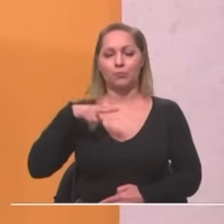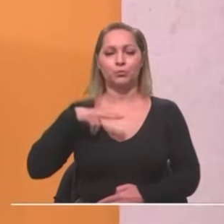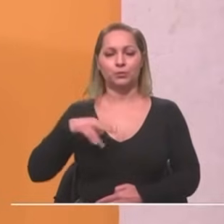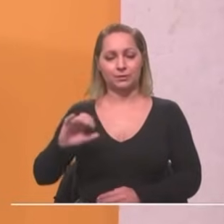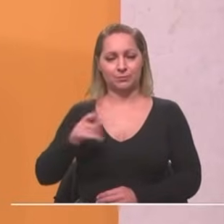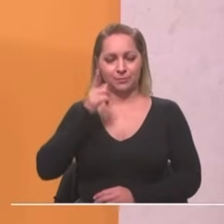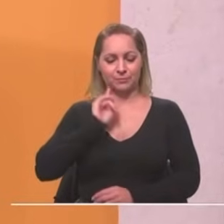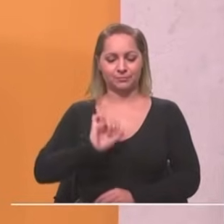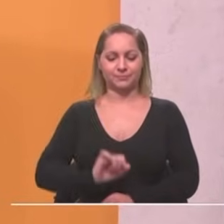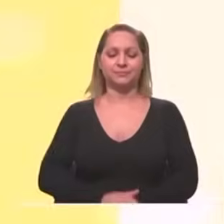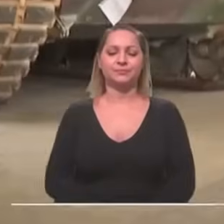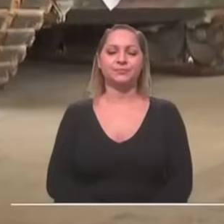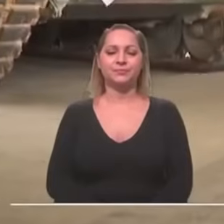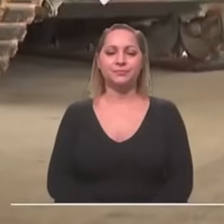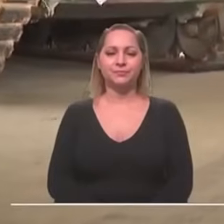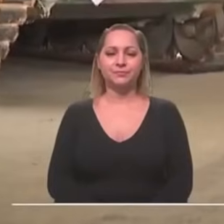que é.